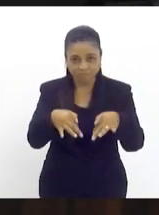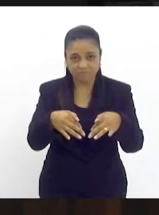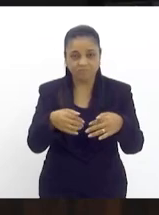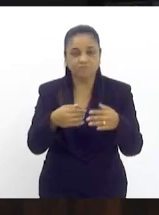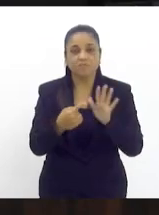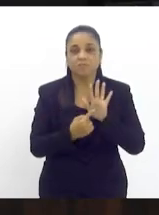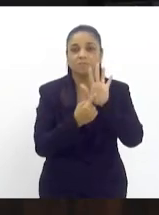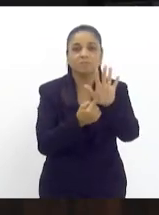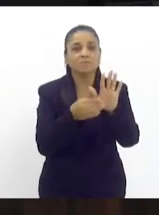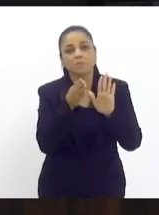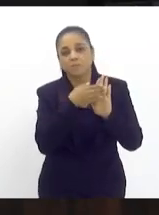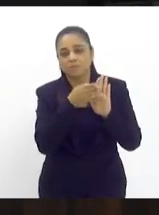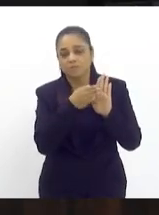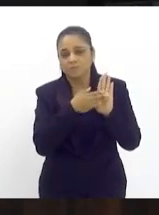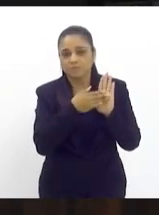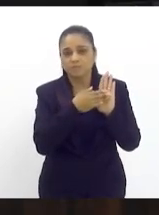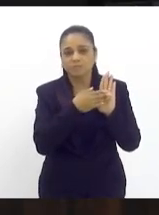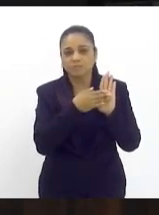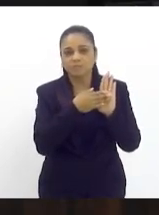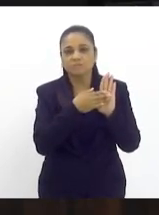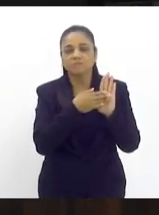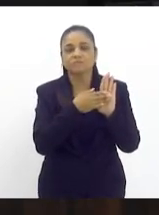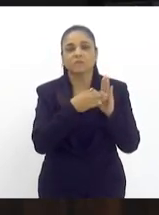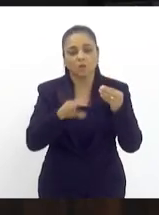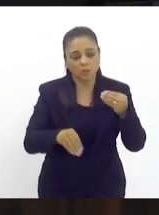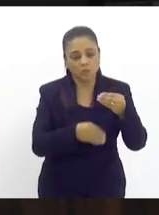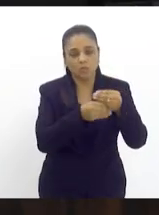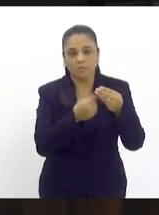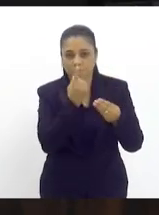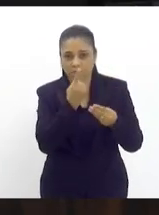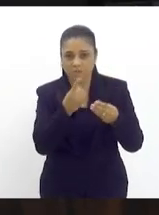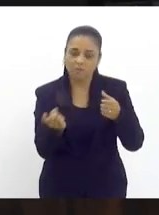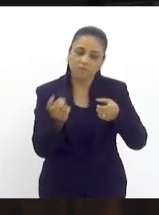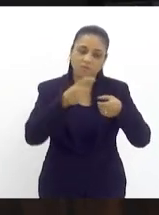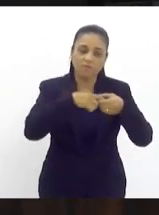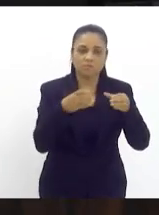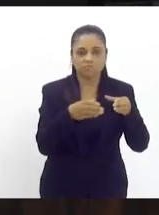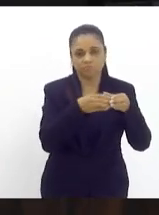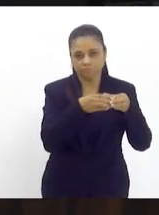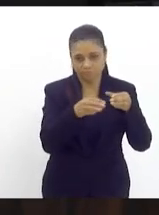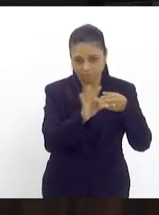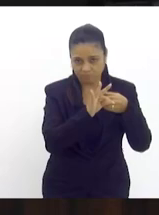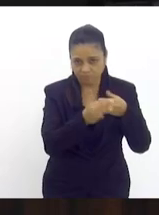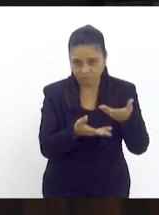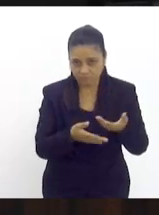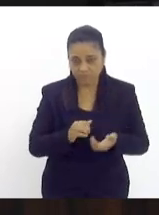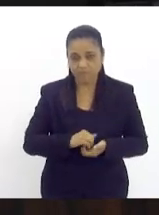apresente proposta recebeu uma Emenda e retorna às comissões técnicas